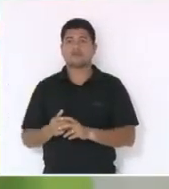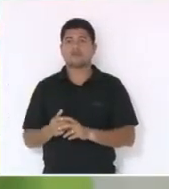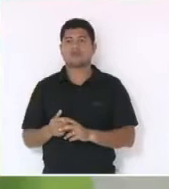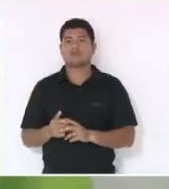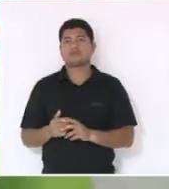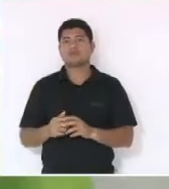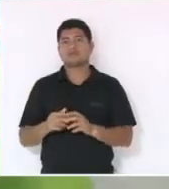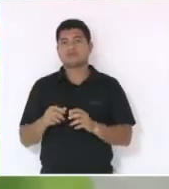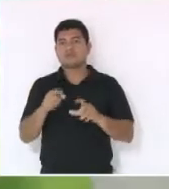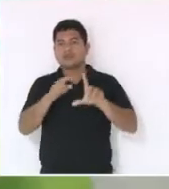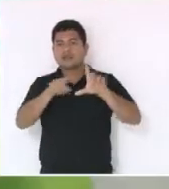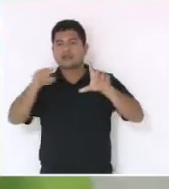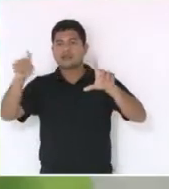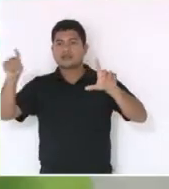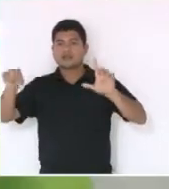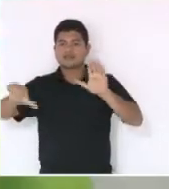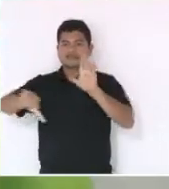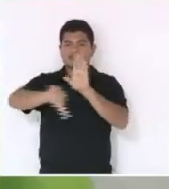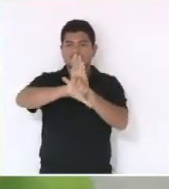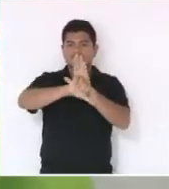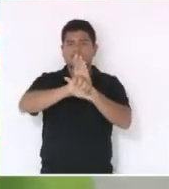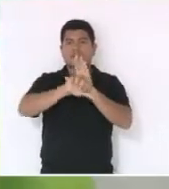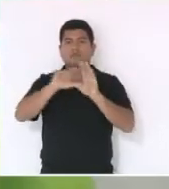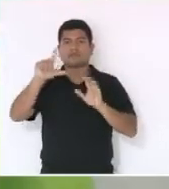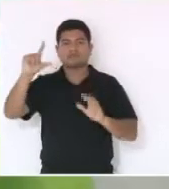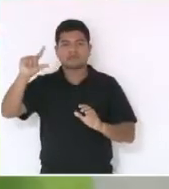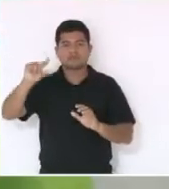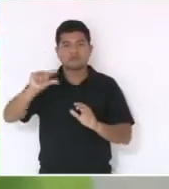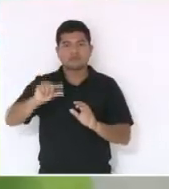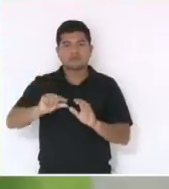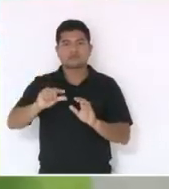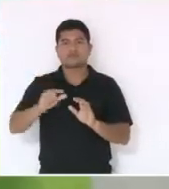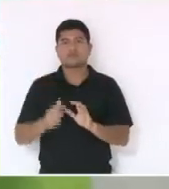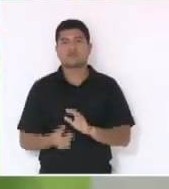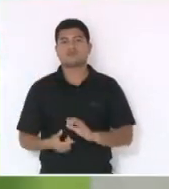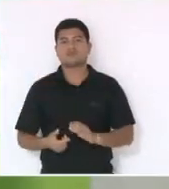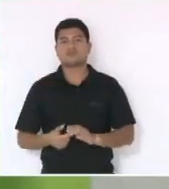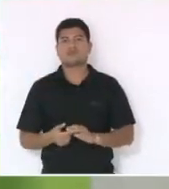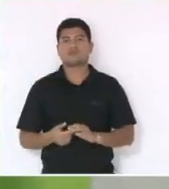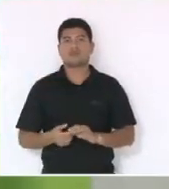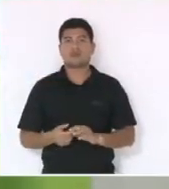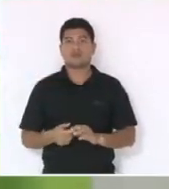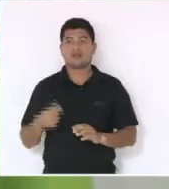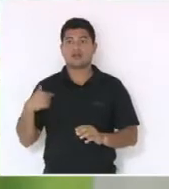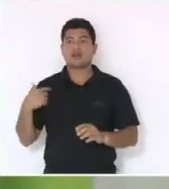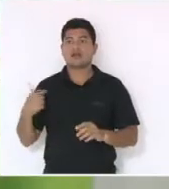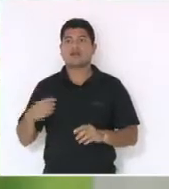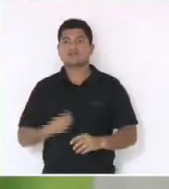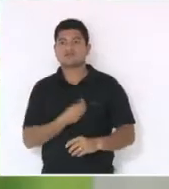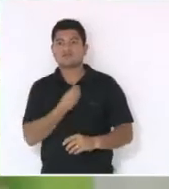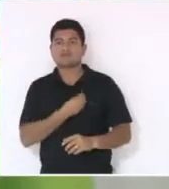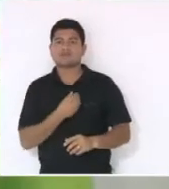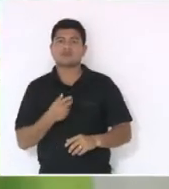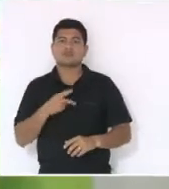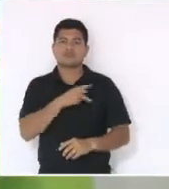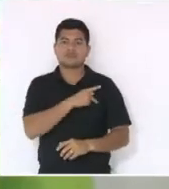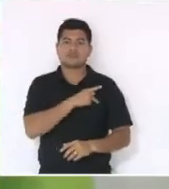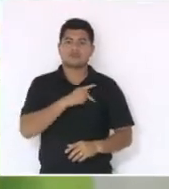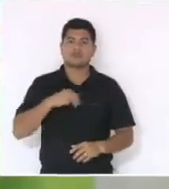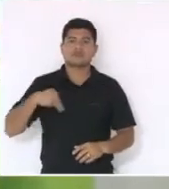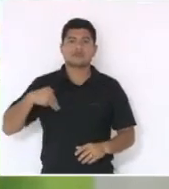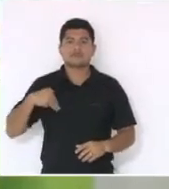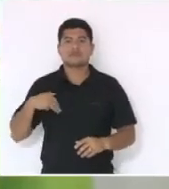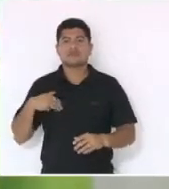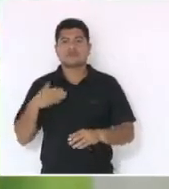nos índices de criminalidade, presença ostensiva da Polícia Militar, sufocando